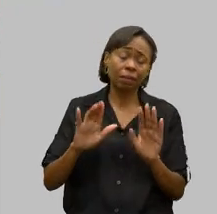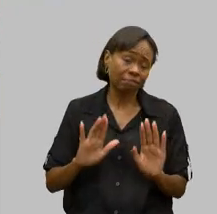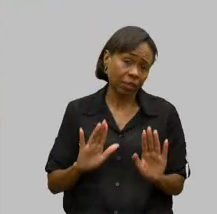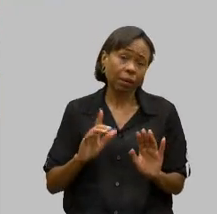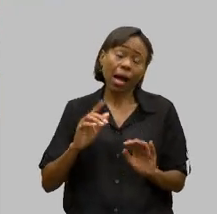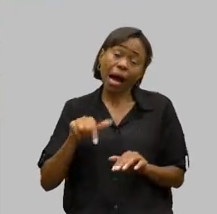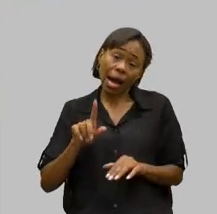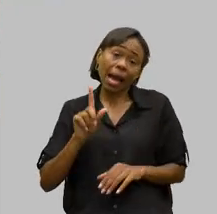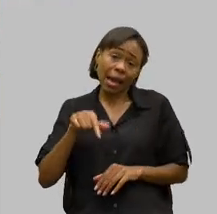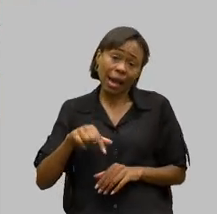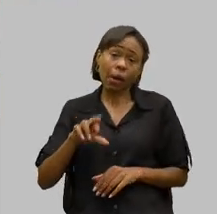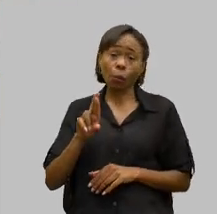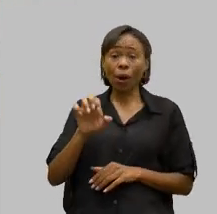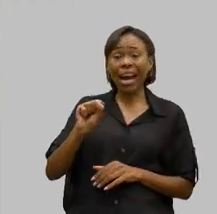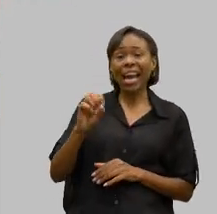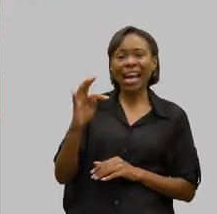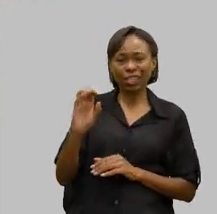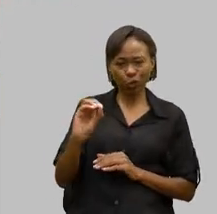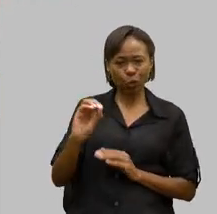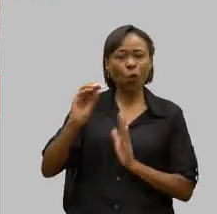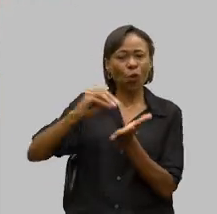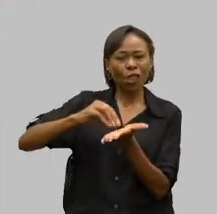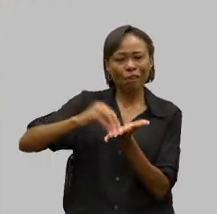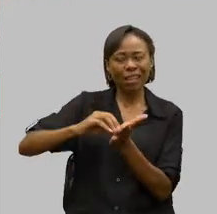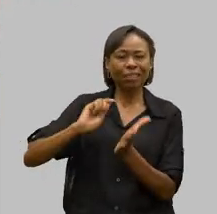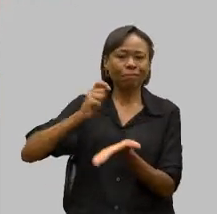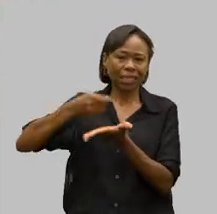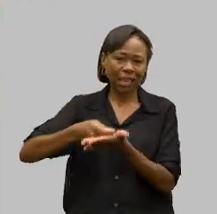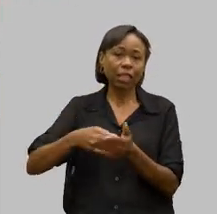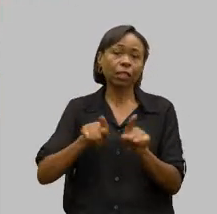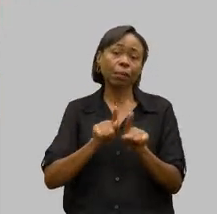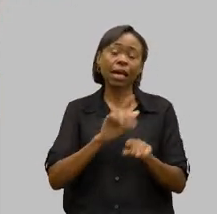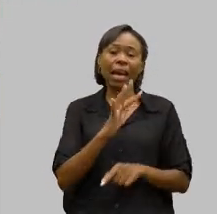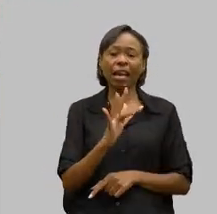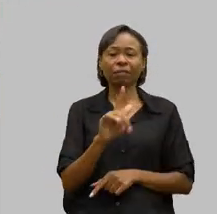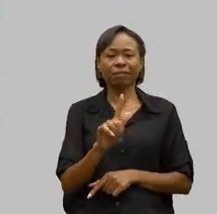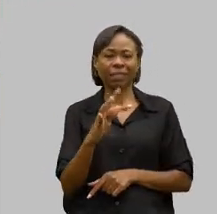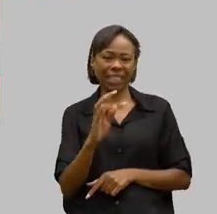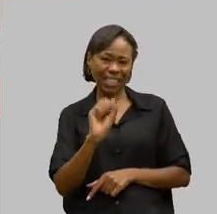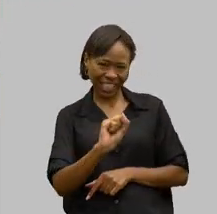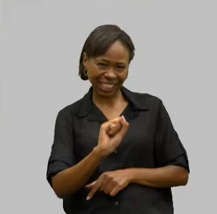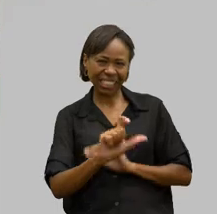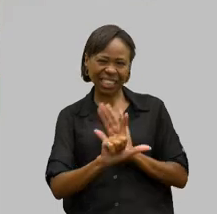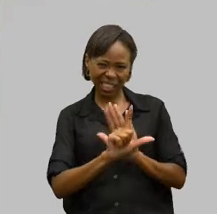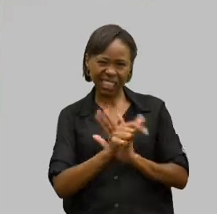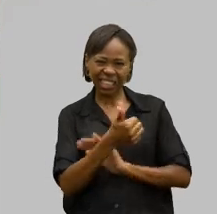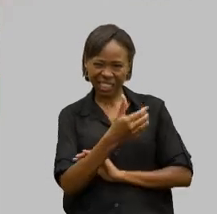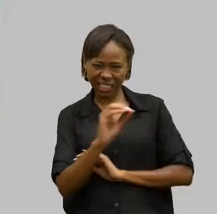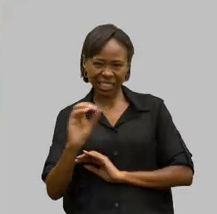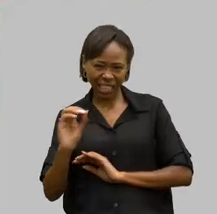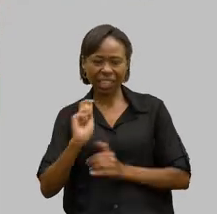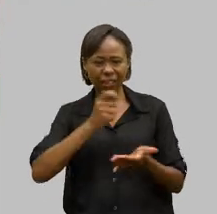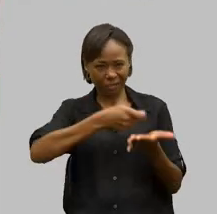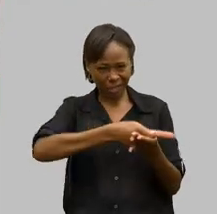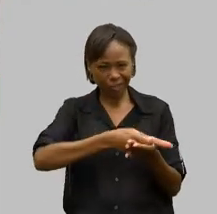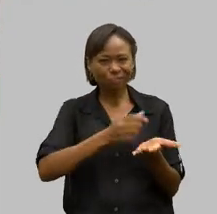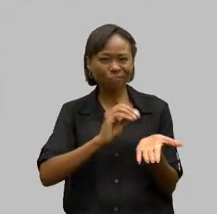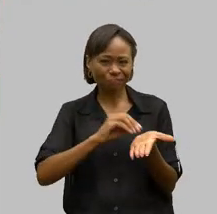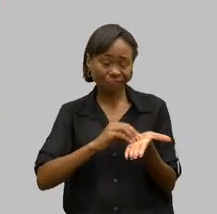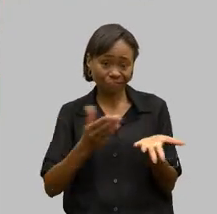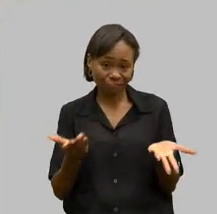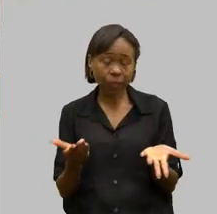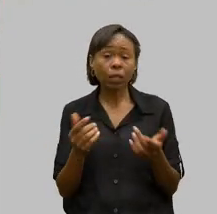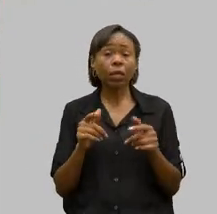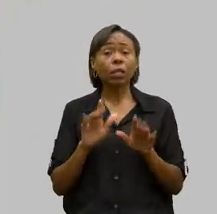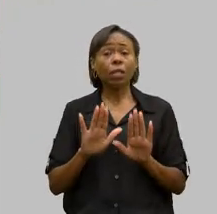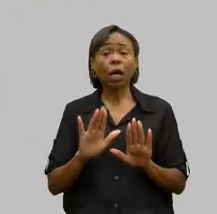como um outro resto a pagar também o FGTS do Lei 100, que está sendo pago e entrou também dentro desse bolo. Eu acho que isso, e se for o caso, depois